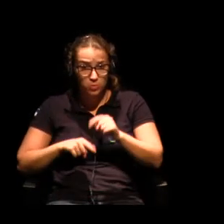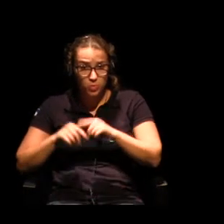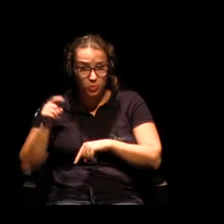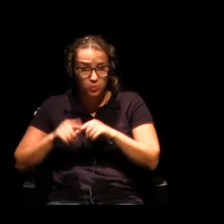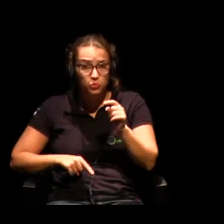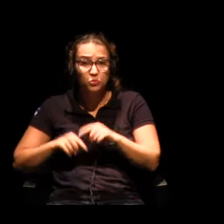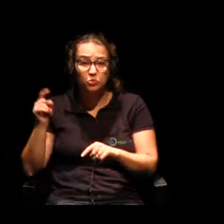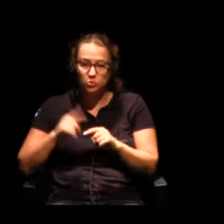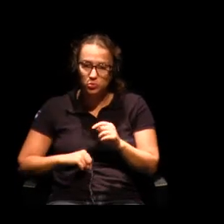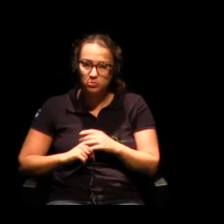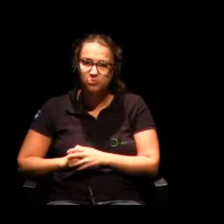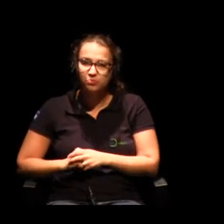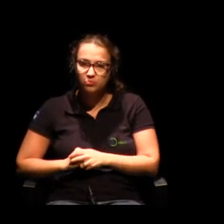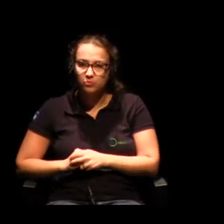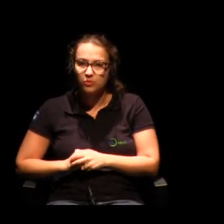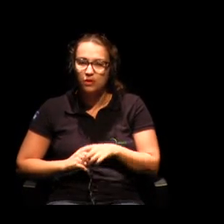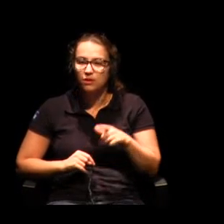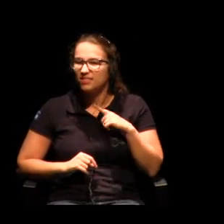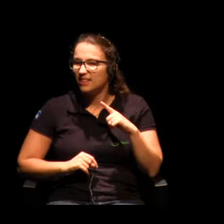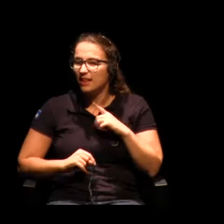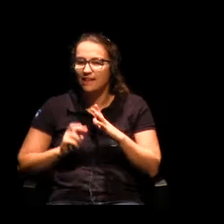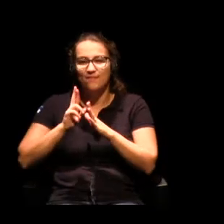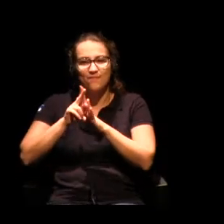libras de produtos. Há